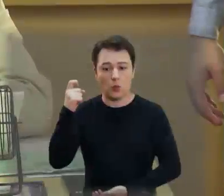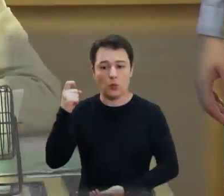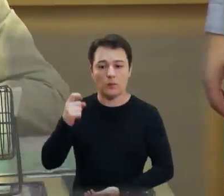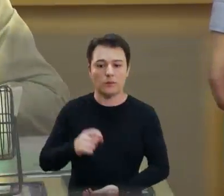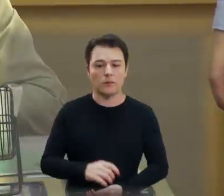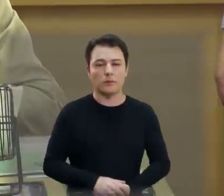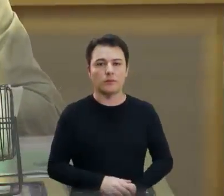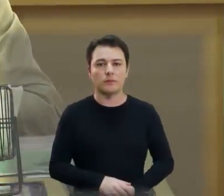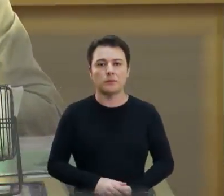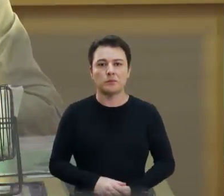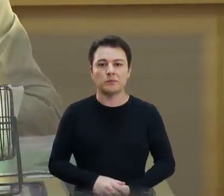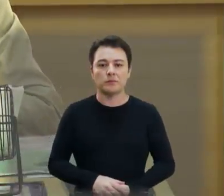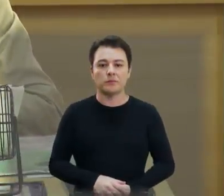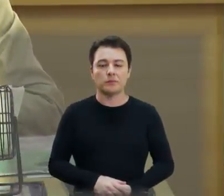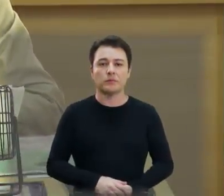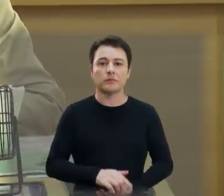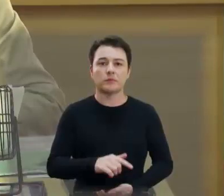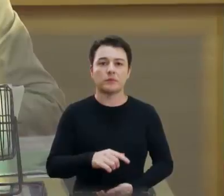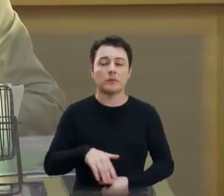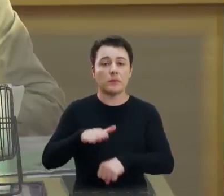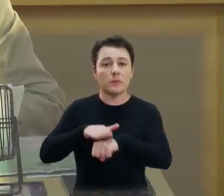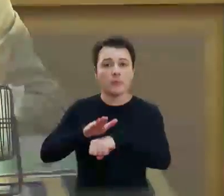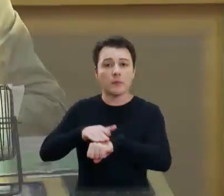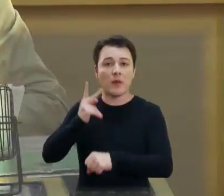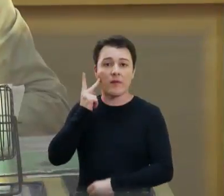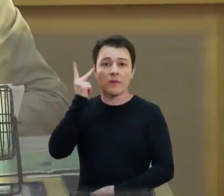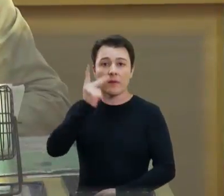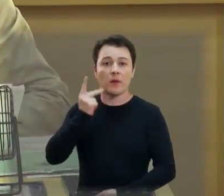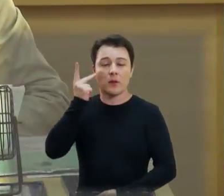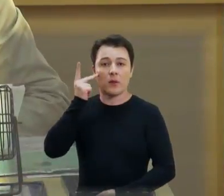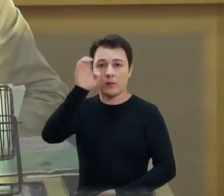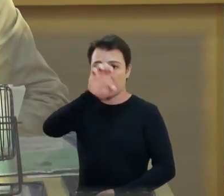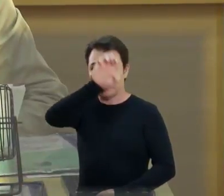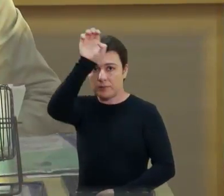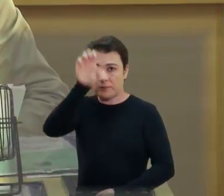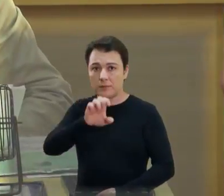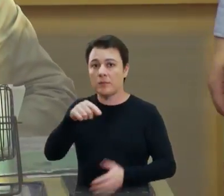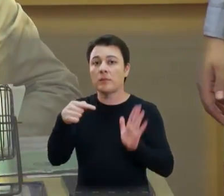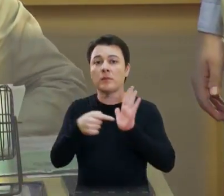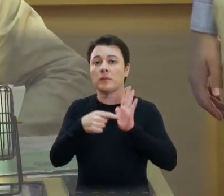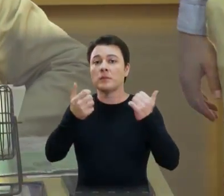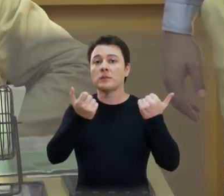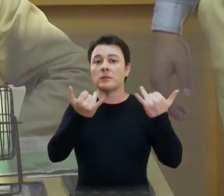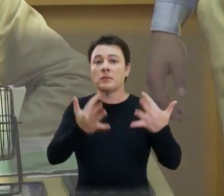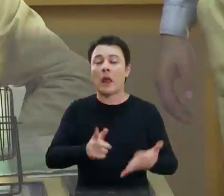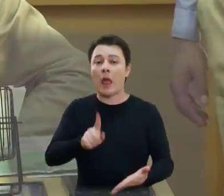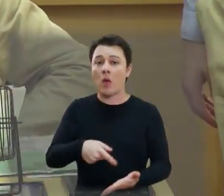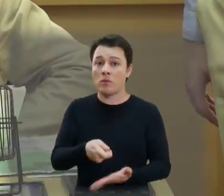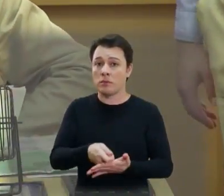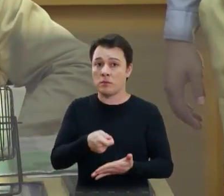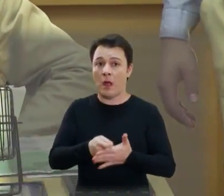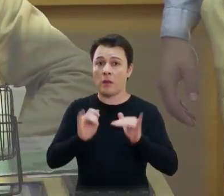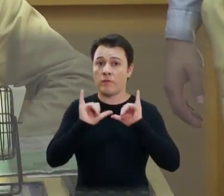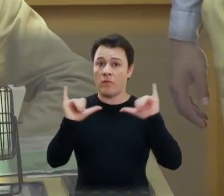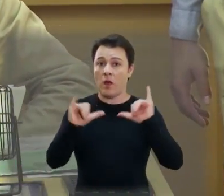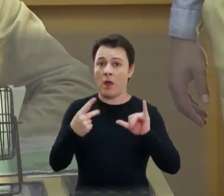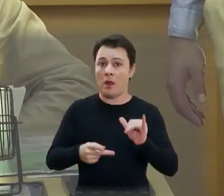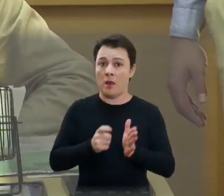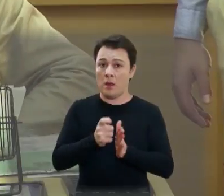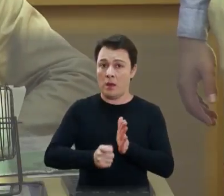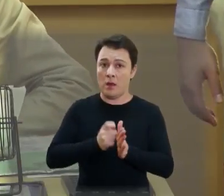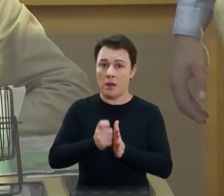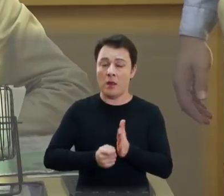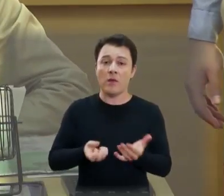Para ser julgado objeto de deliberação, vereador Edson Hel, dispõe sobre a obrigatoriedade de divulgação no município de Araraquara de